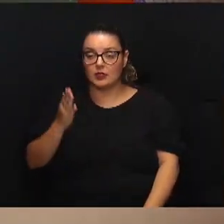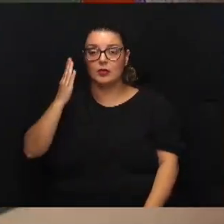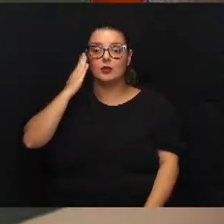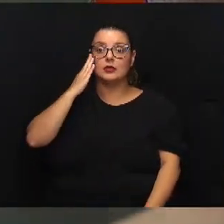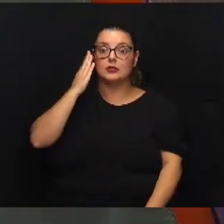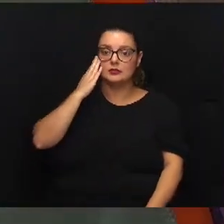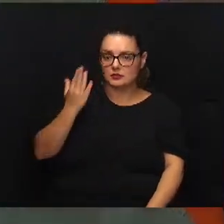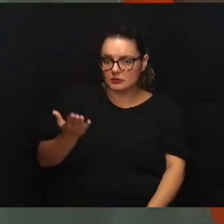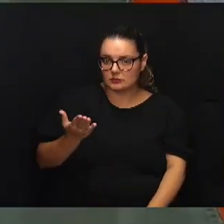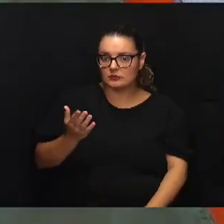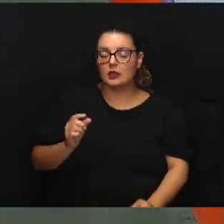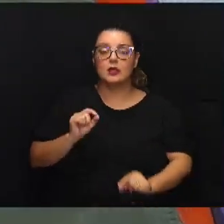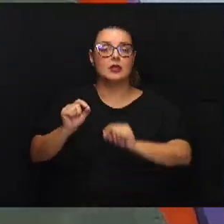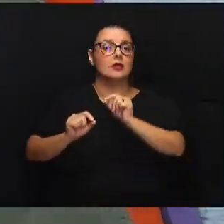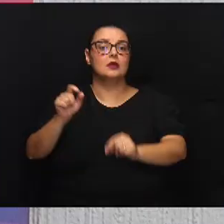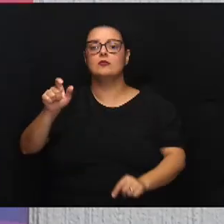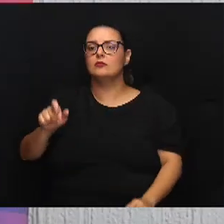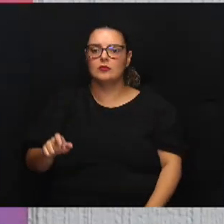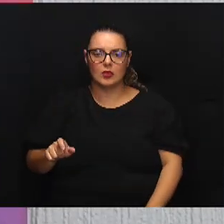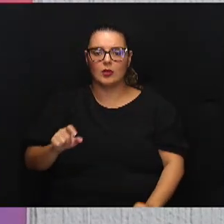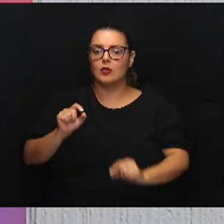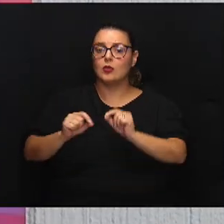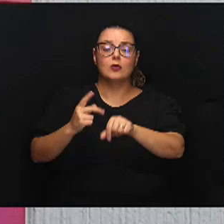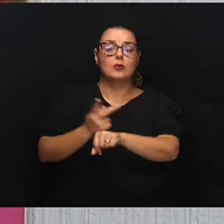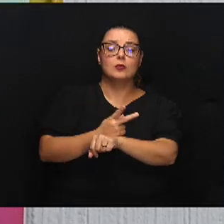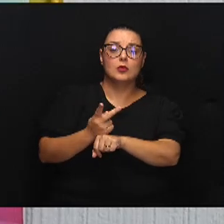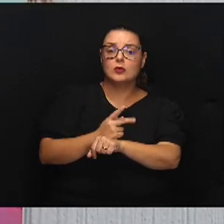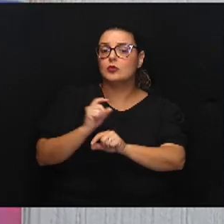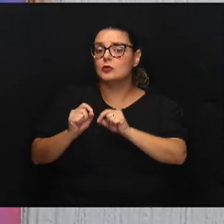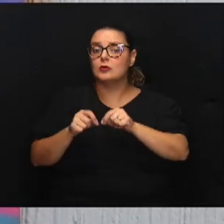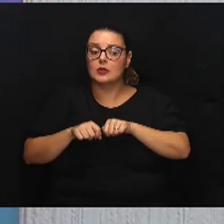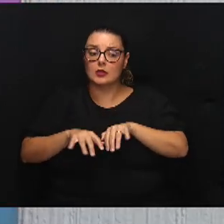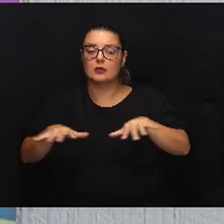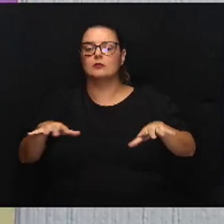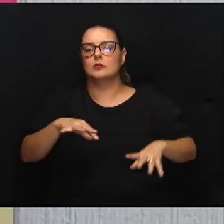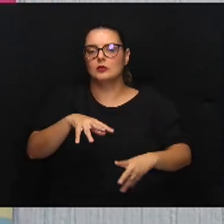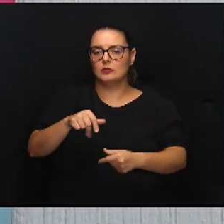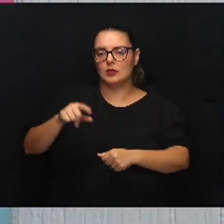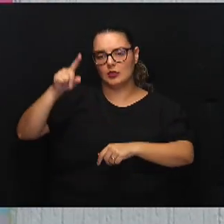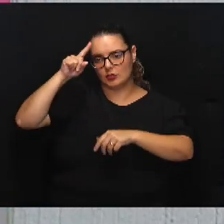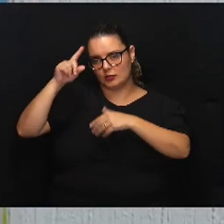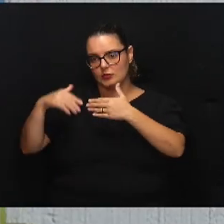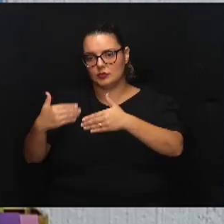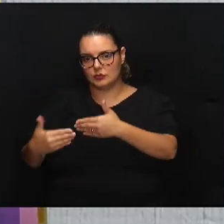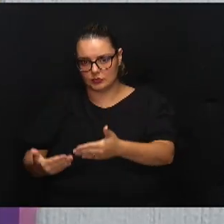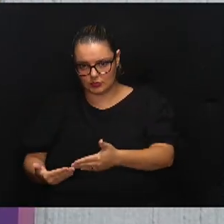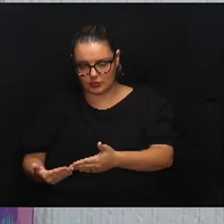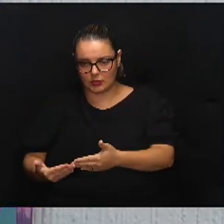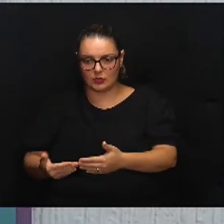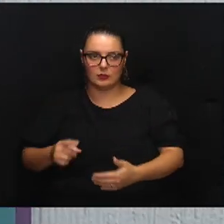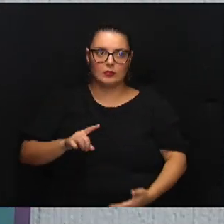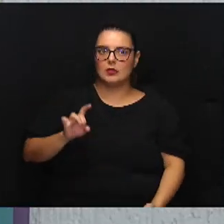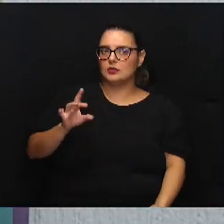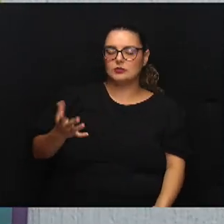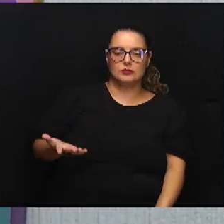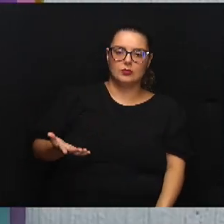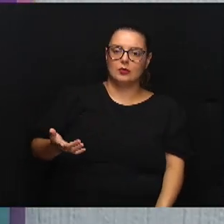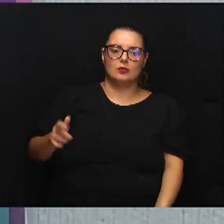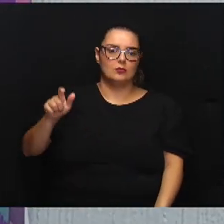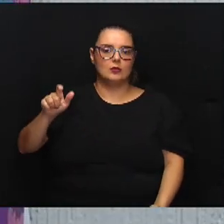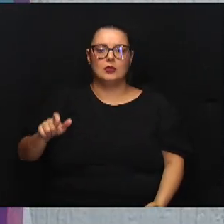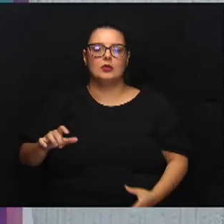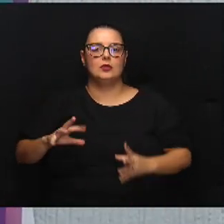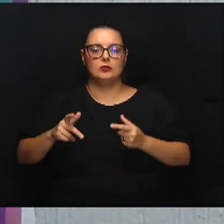entender quem é aquela pessoa, o que ela busca, o que ela quer passar para o mundo e a rotina dela. Então, não adianta eu colocar, por exemplo, uma pessoa toda